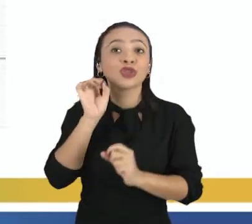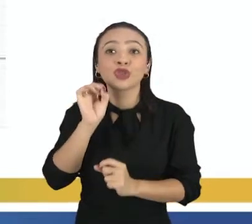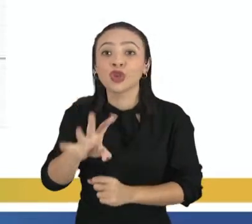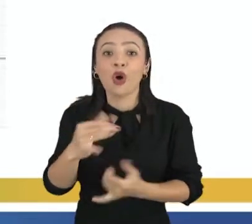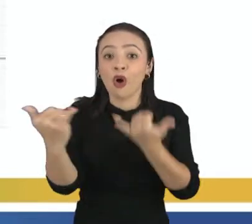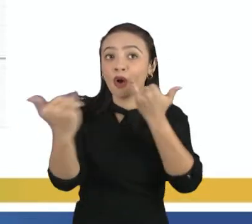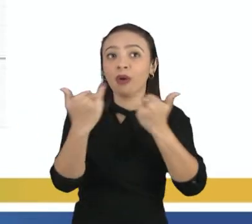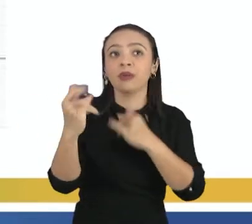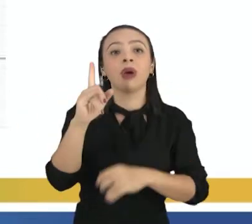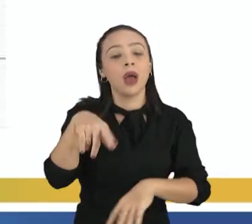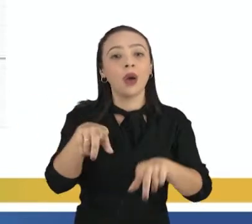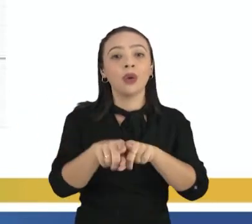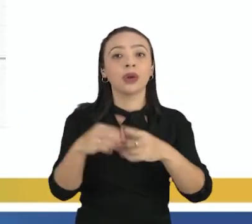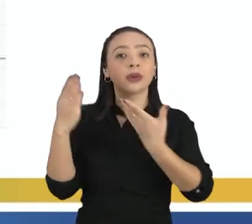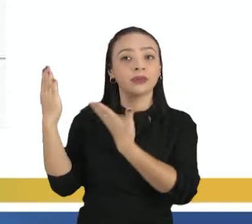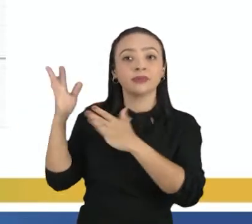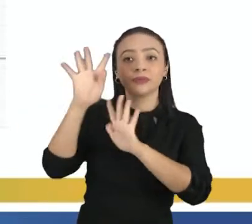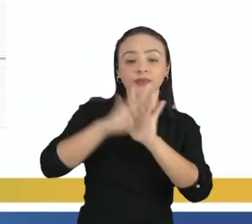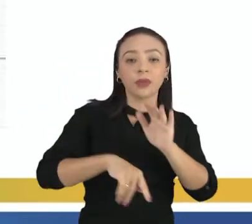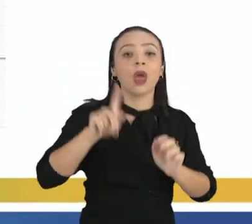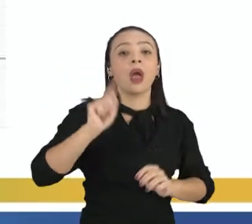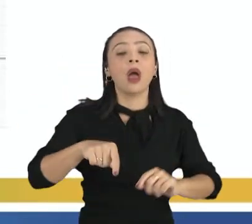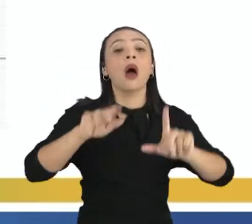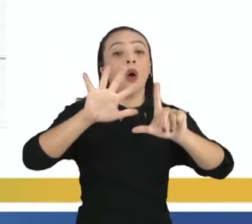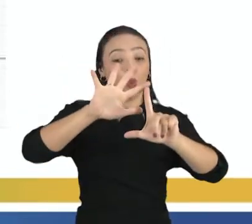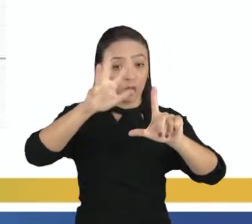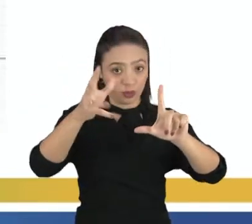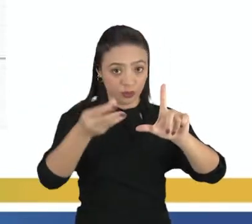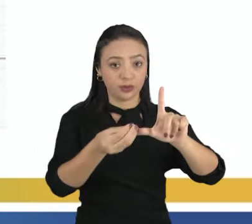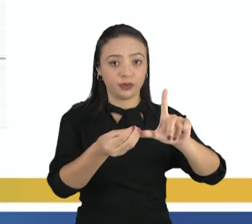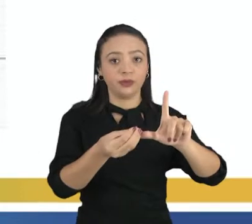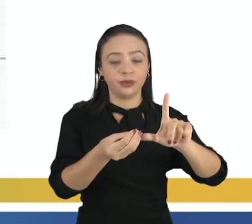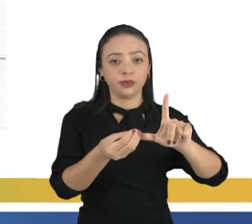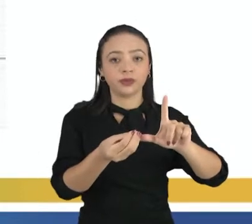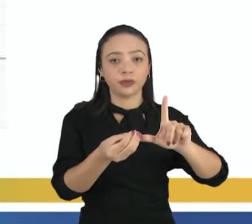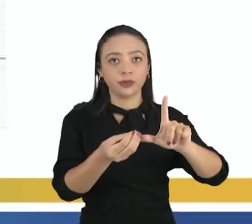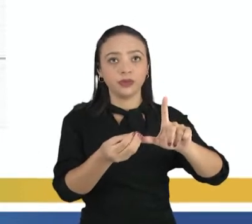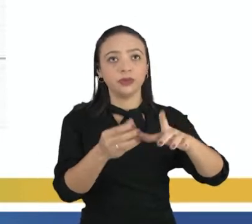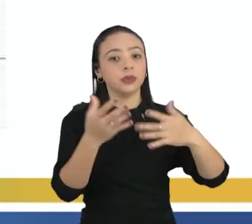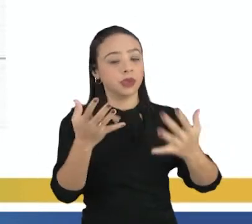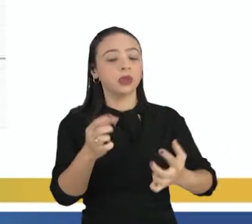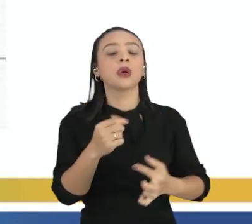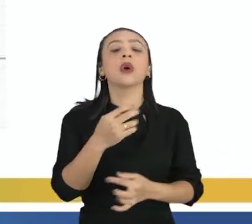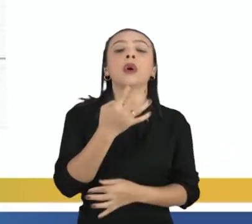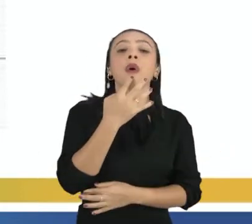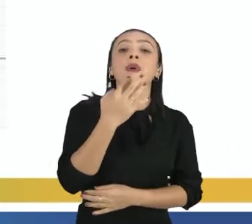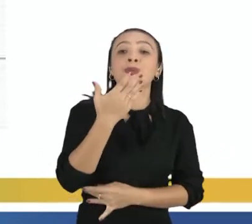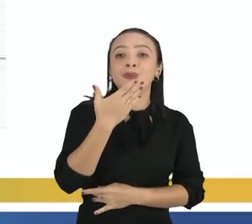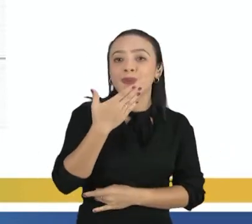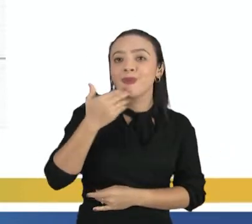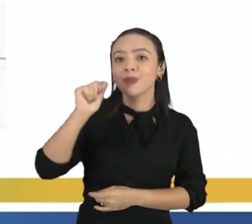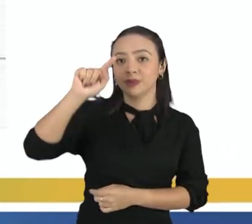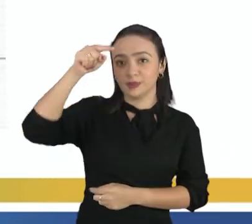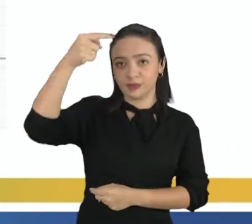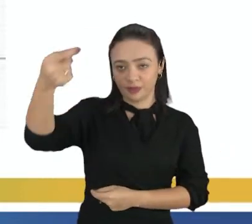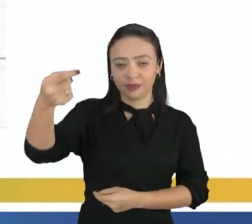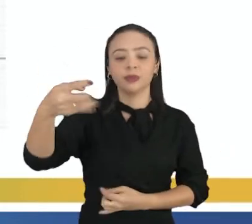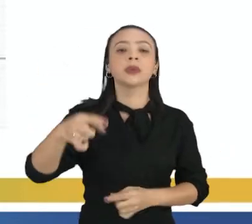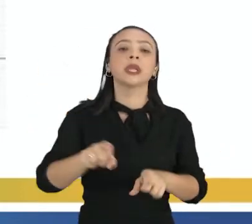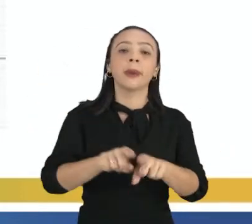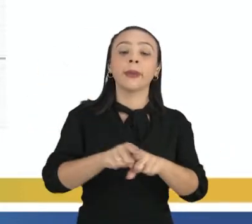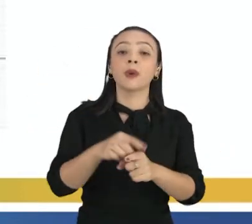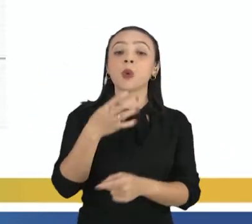Esse texto, gente, ele se trata de cartoon, né? Nós vamos ver mais adiante, não se preocupem, nós vamos ver